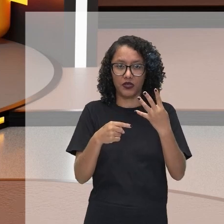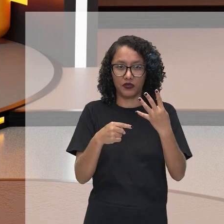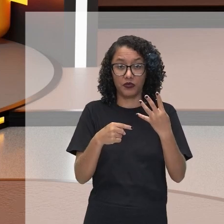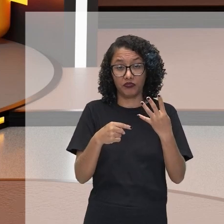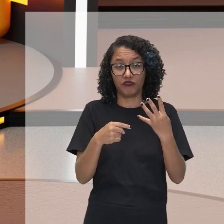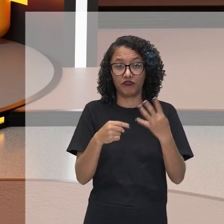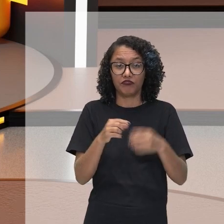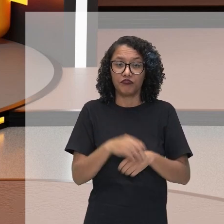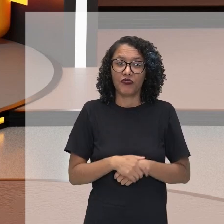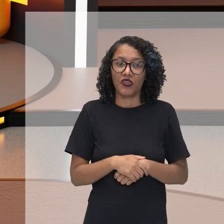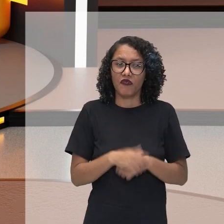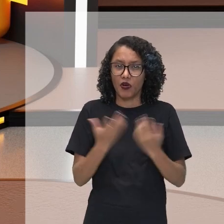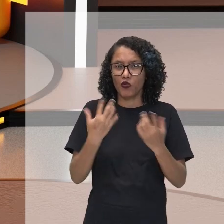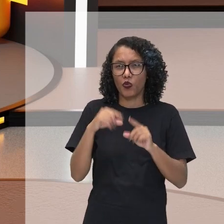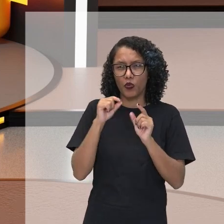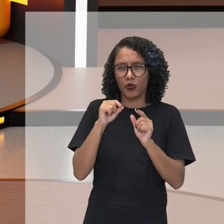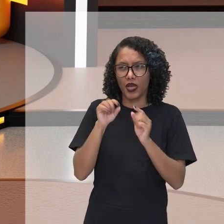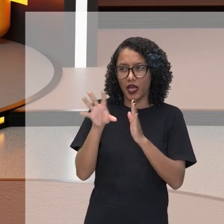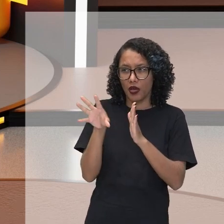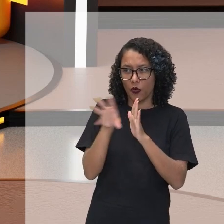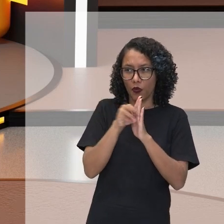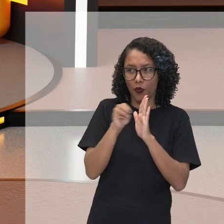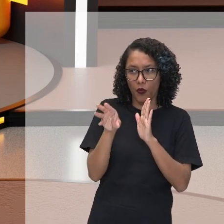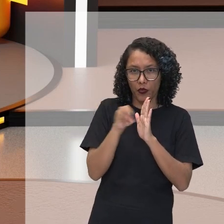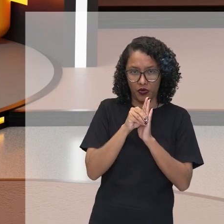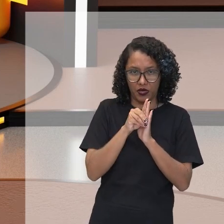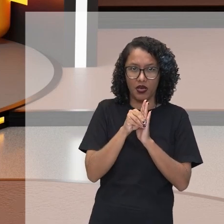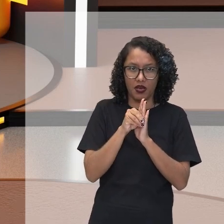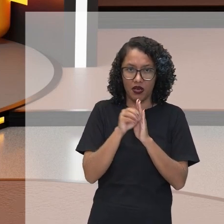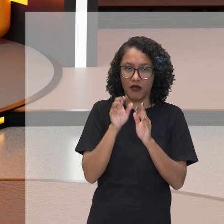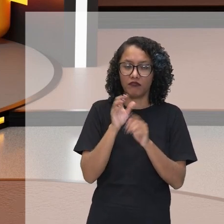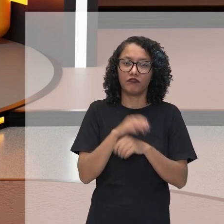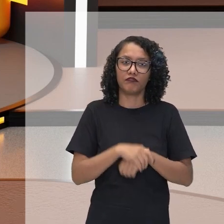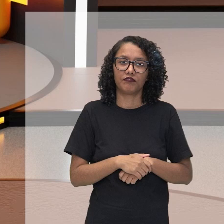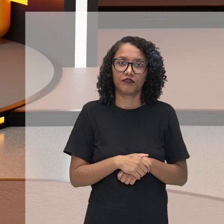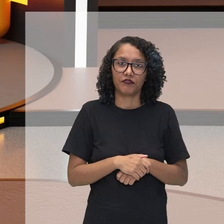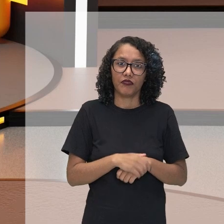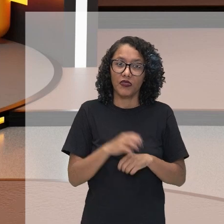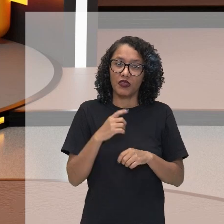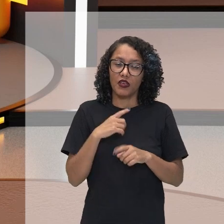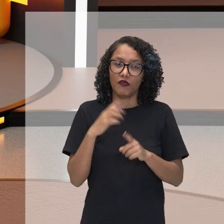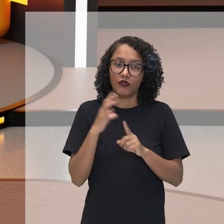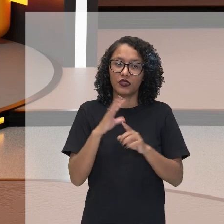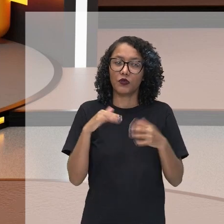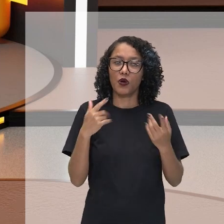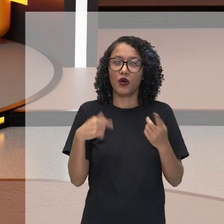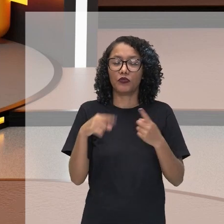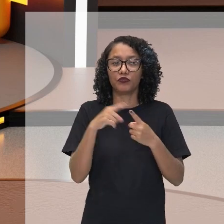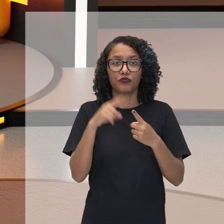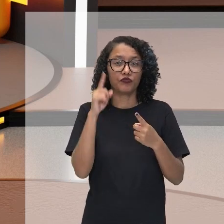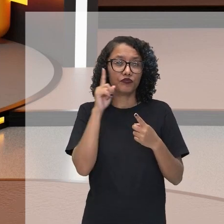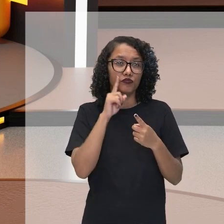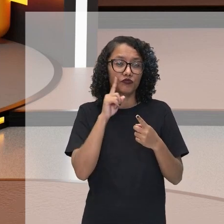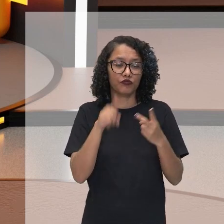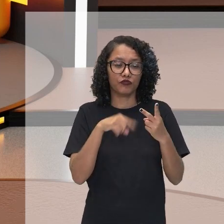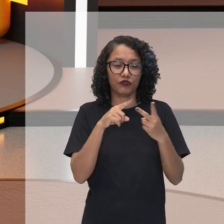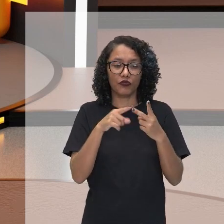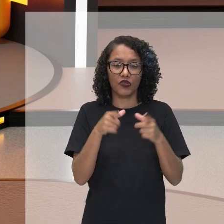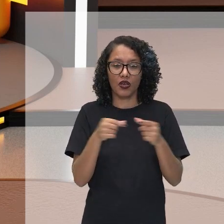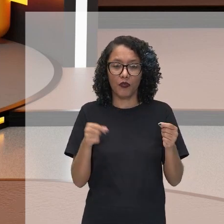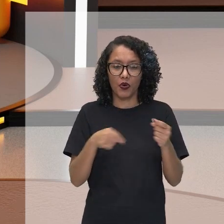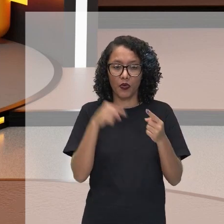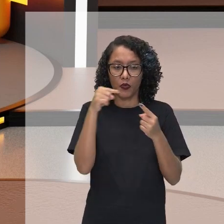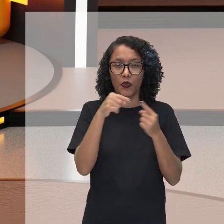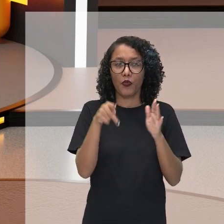inspirar. No caso, os Estados Unidos da América e o Japão. Um do continente americano e o outro do